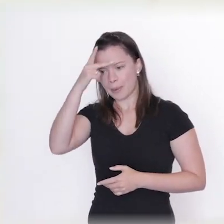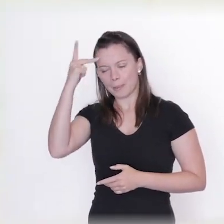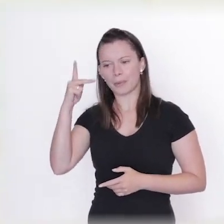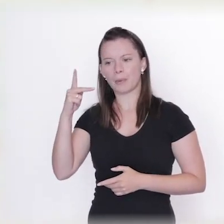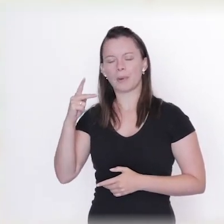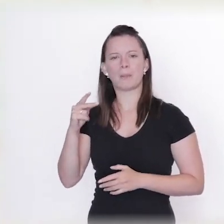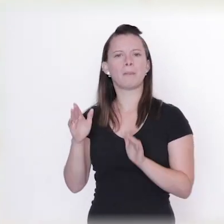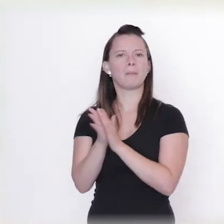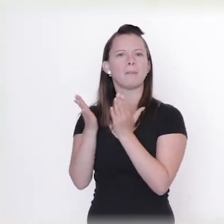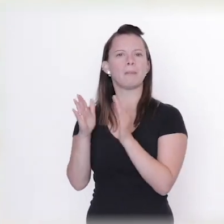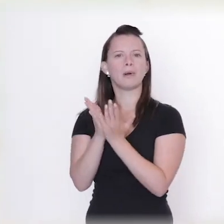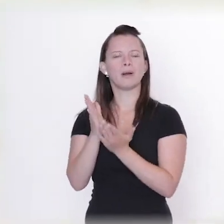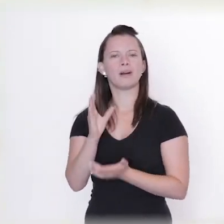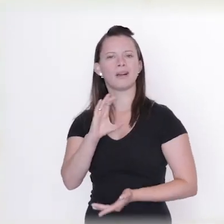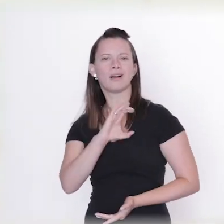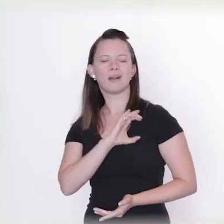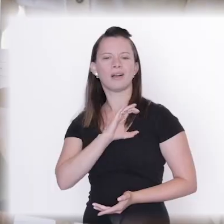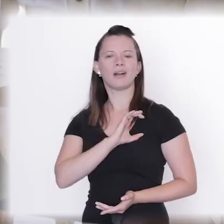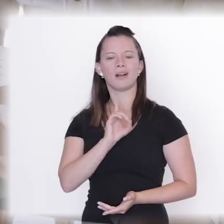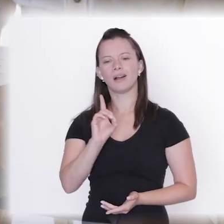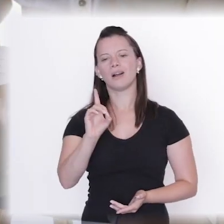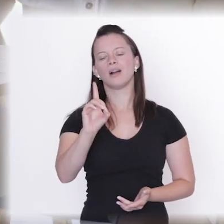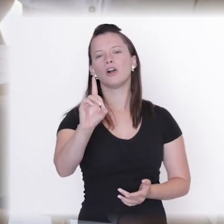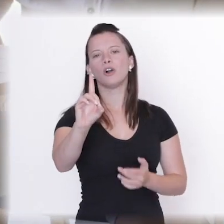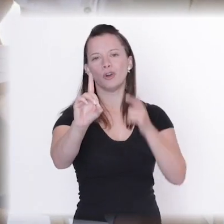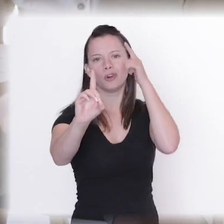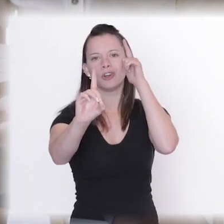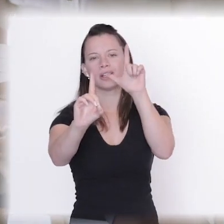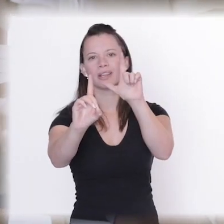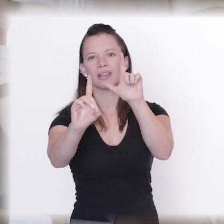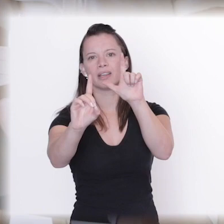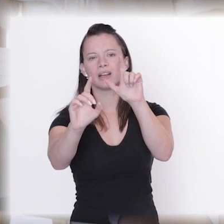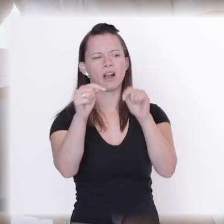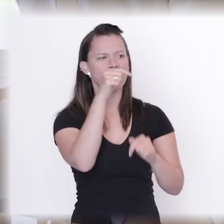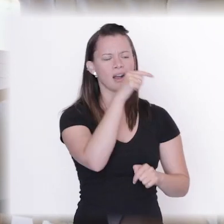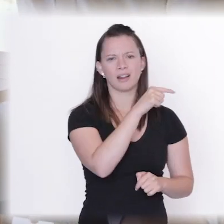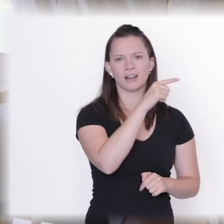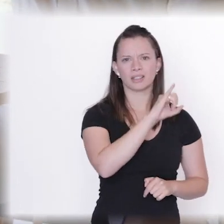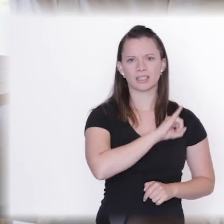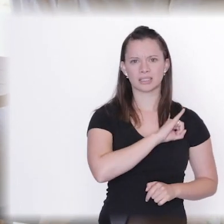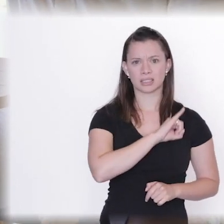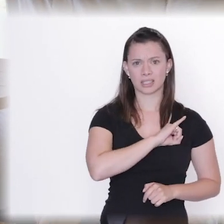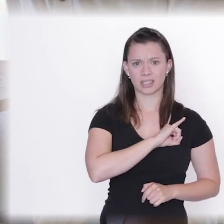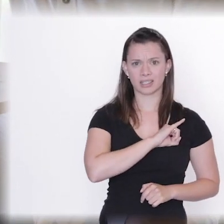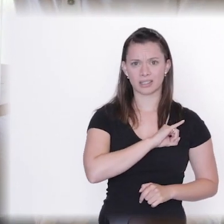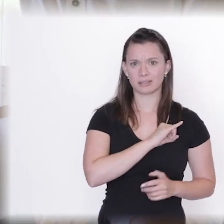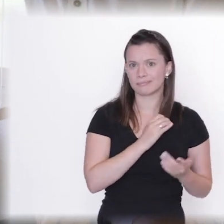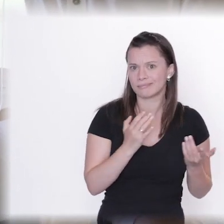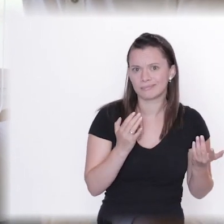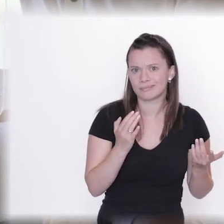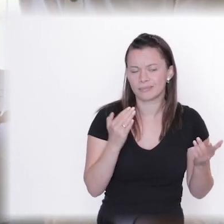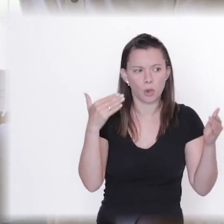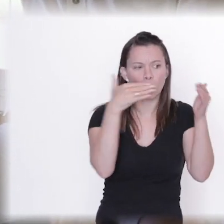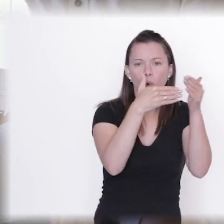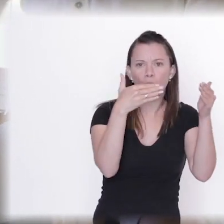Itaquera não consegue entrar, porque o ingresso é mais caro, porque não tem mais as barraquinhas ao redor como tinha lá na Praça Charles